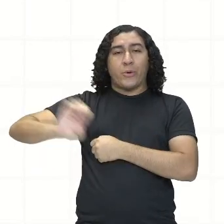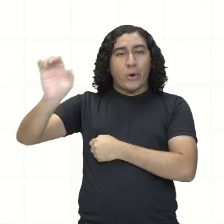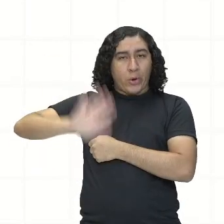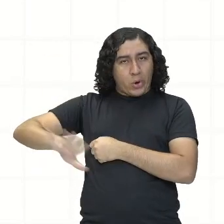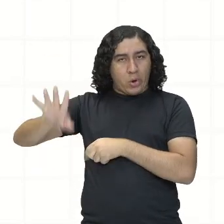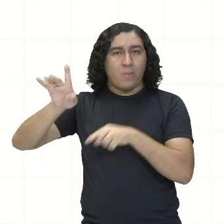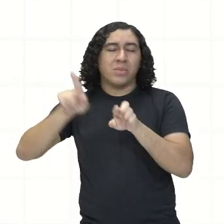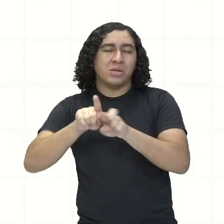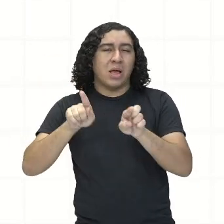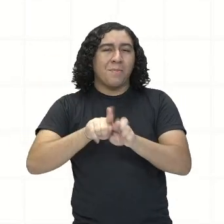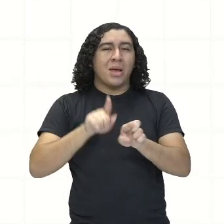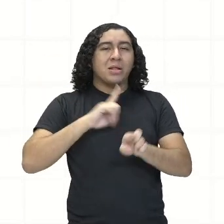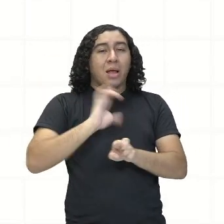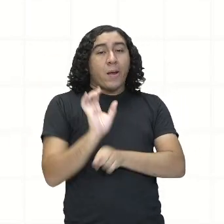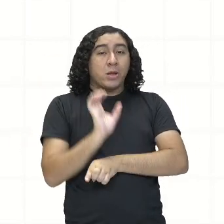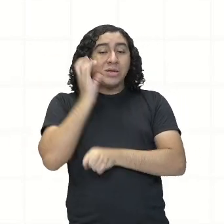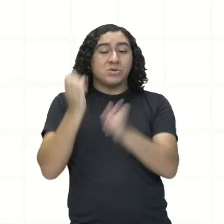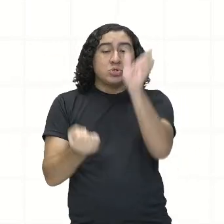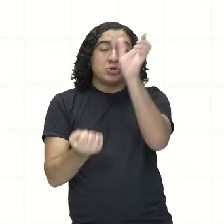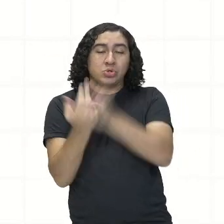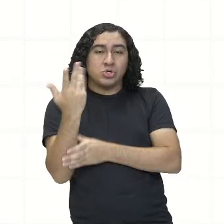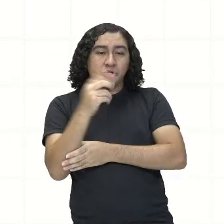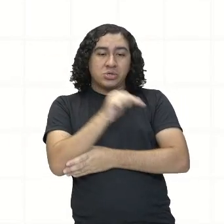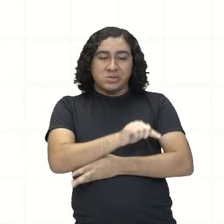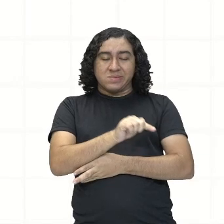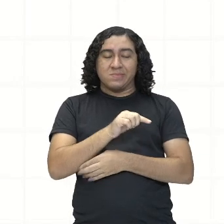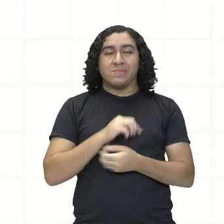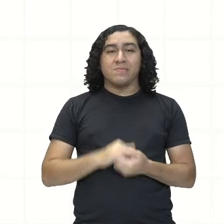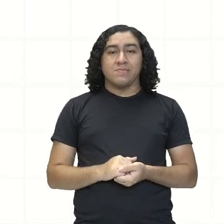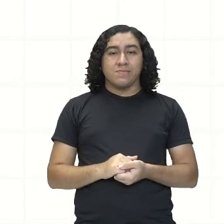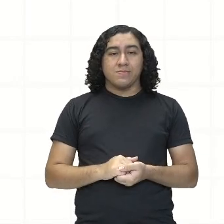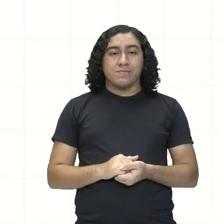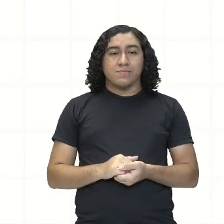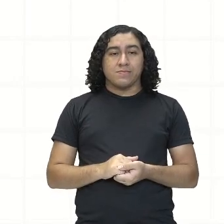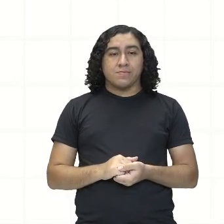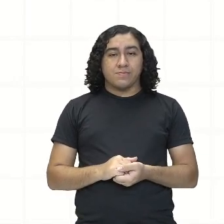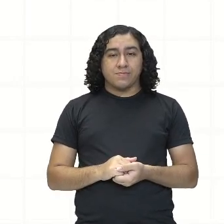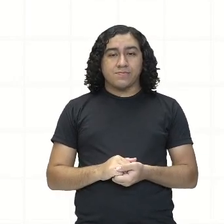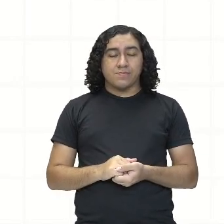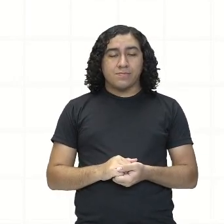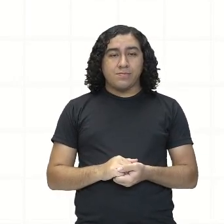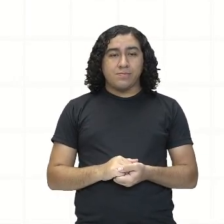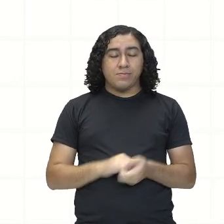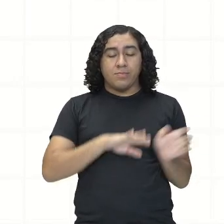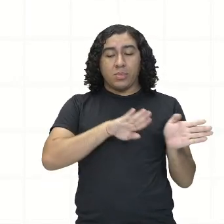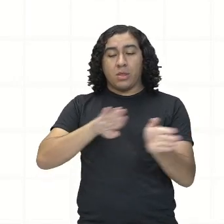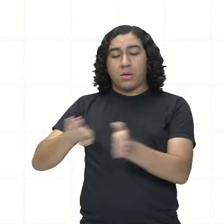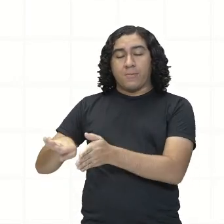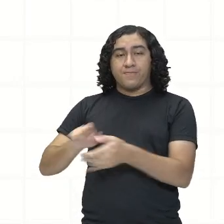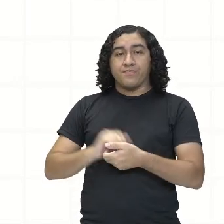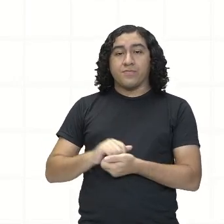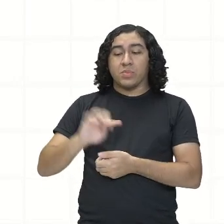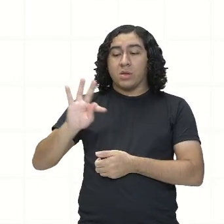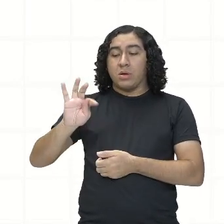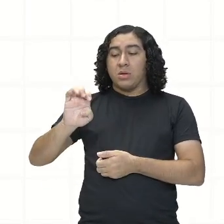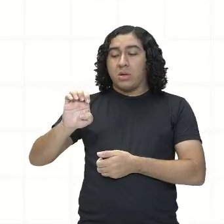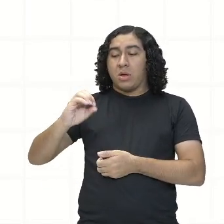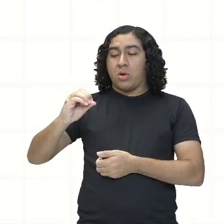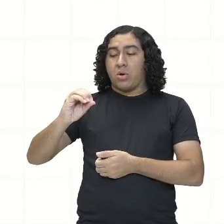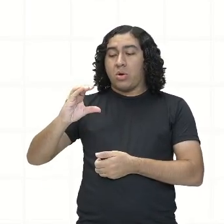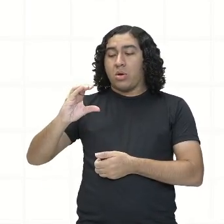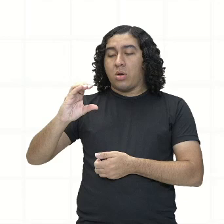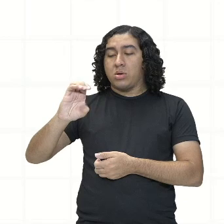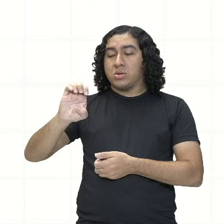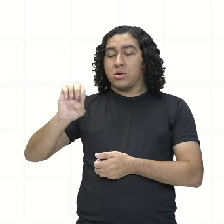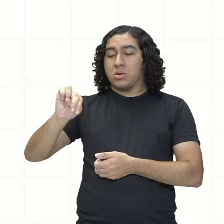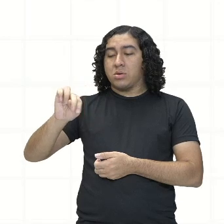vai culminar aí no Renascimento, ok? Vamos verificar aí o que é o teocentrismo. Como o próprio